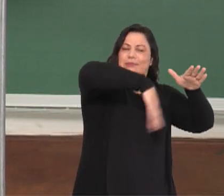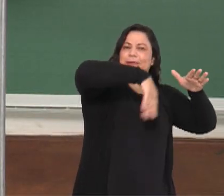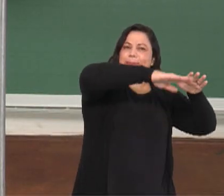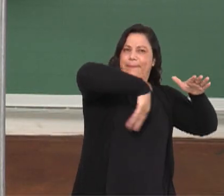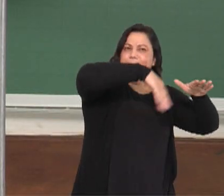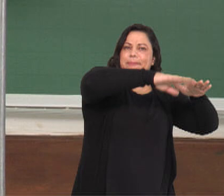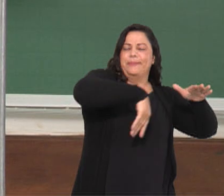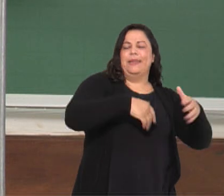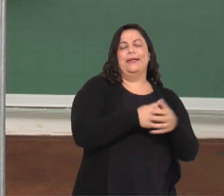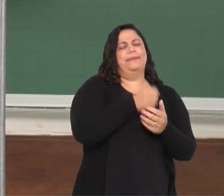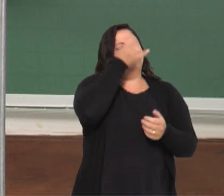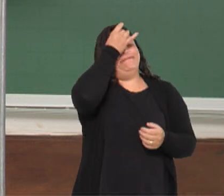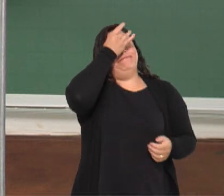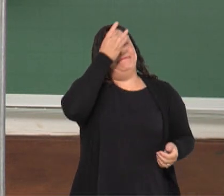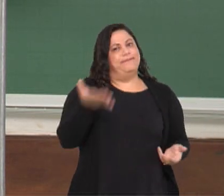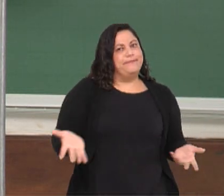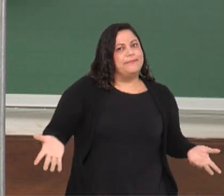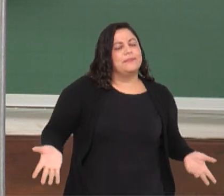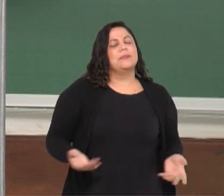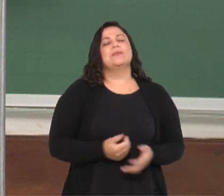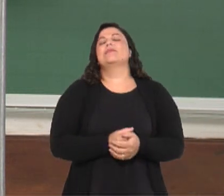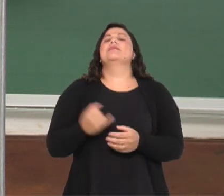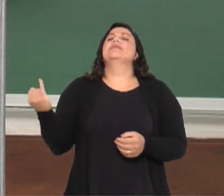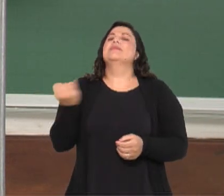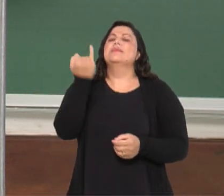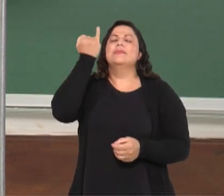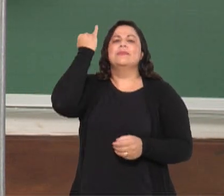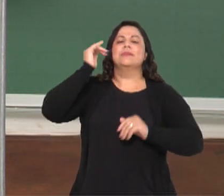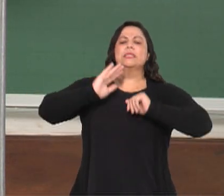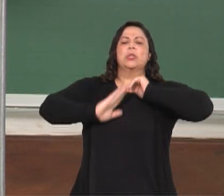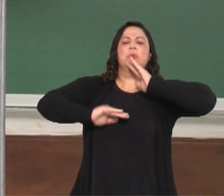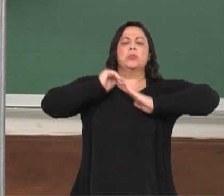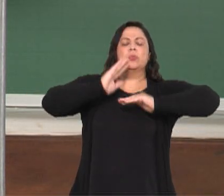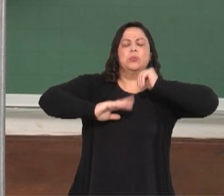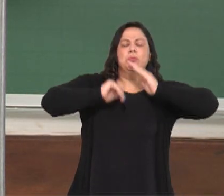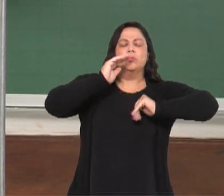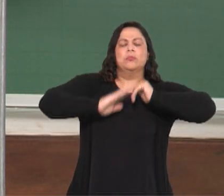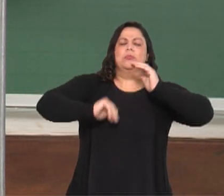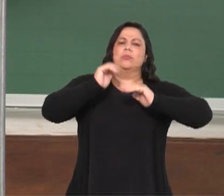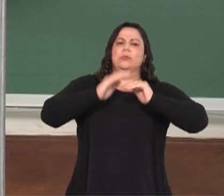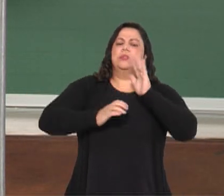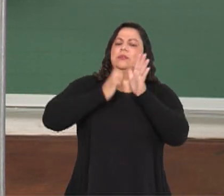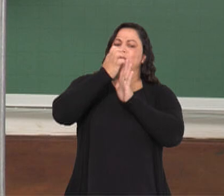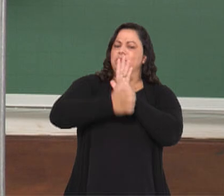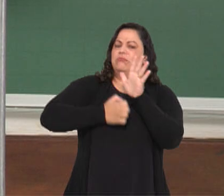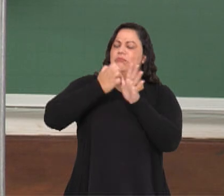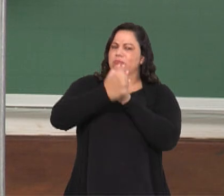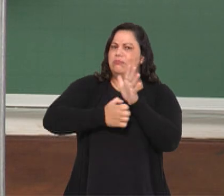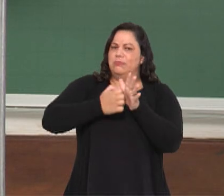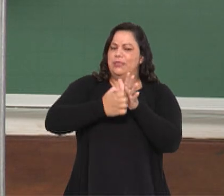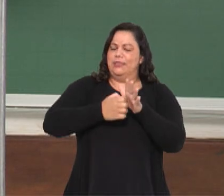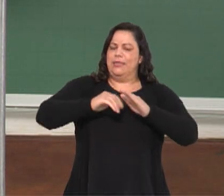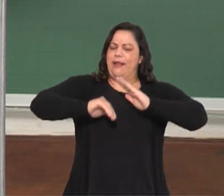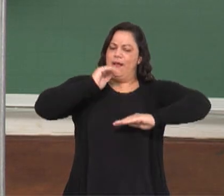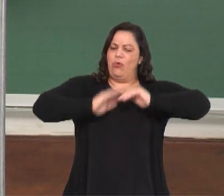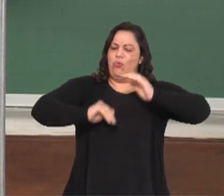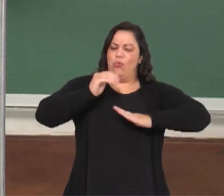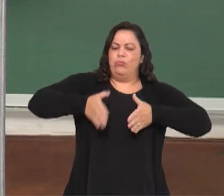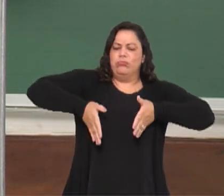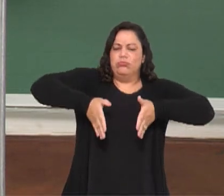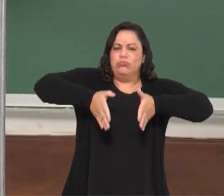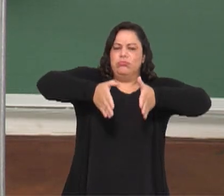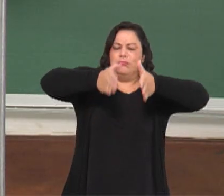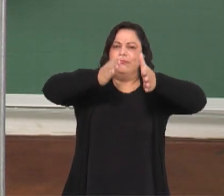precisava de infraestrutura. E aí a importância da construção da estrada de ferro, né? Que liga Paranaguá e